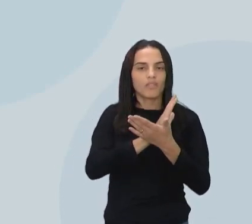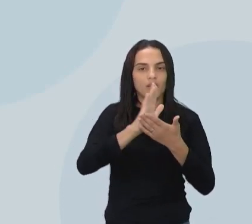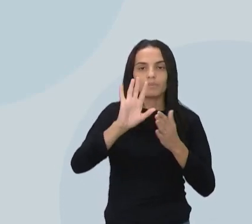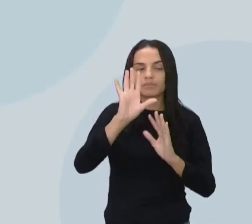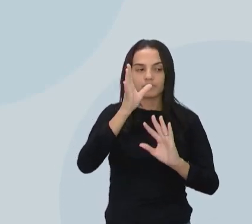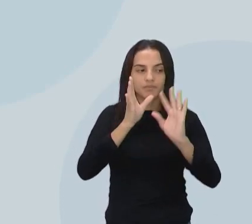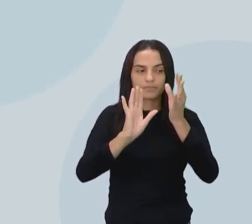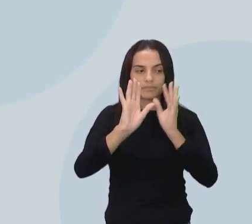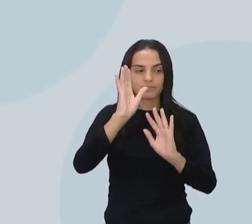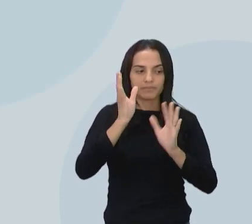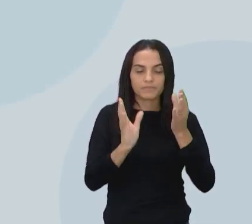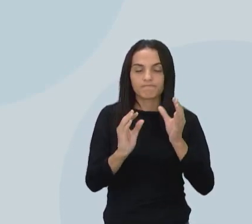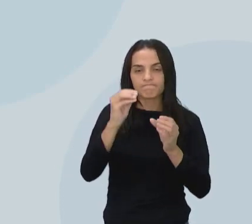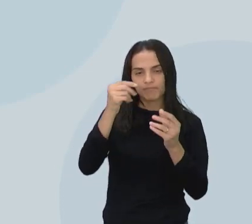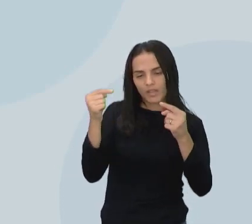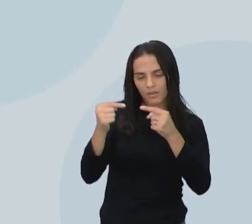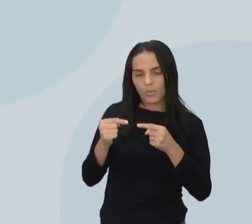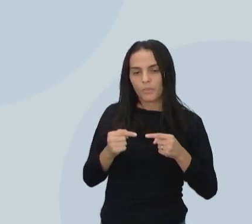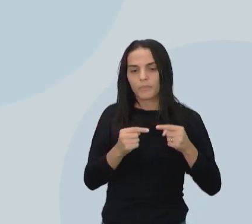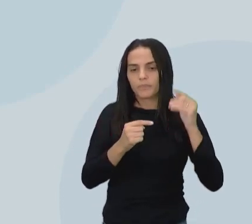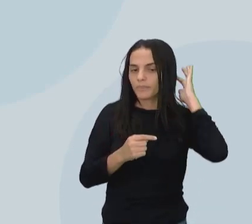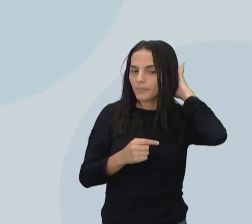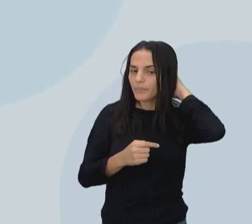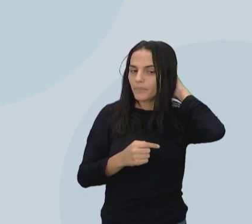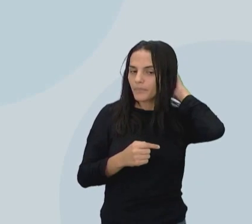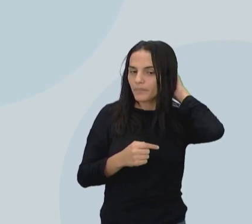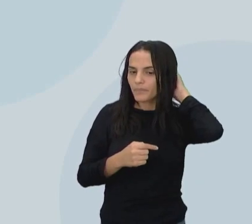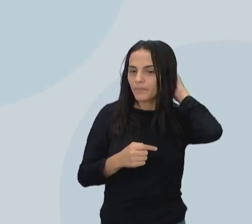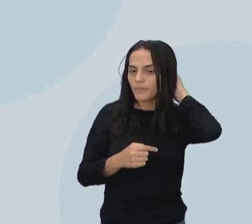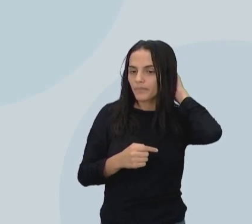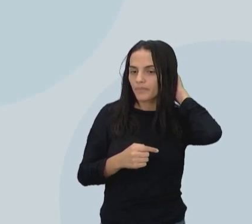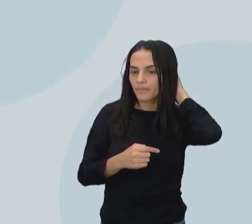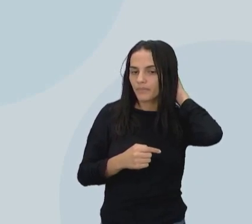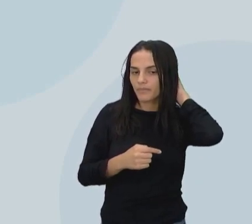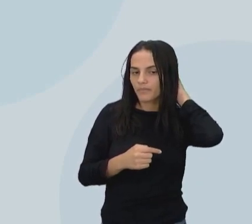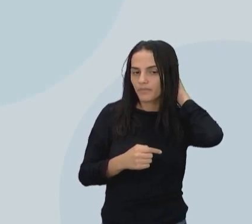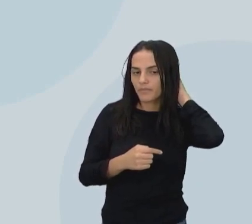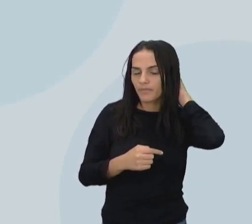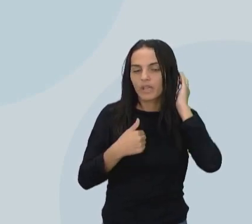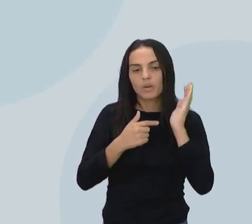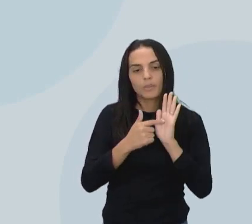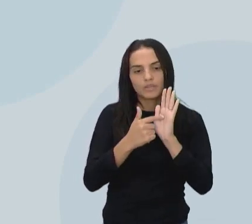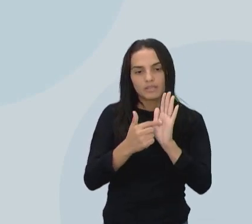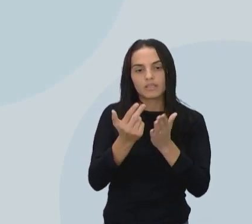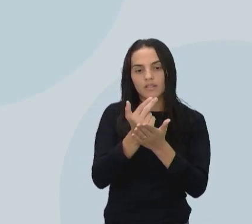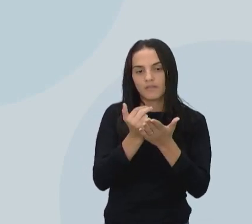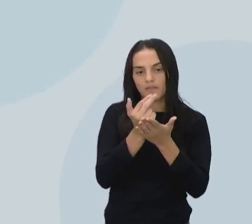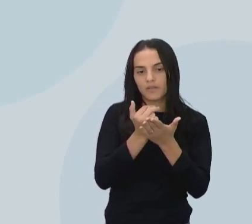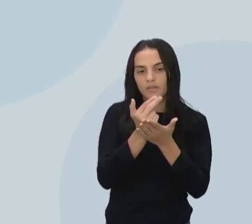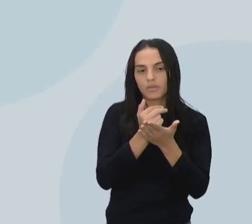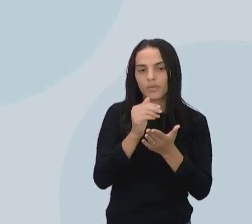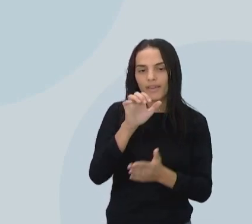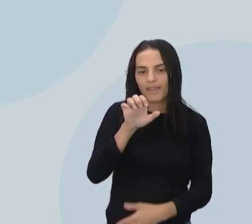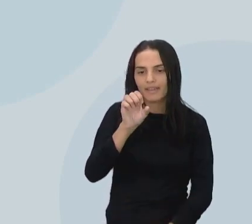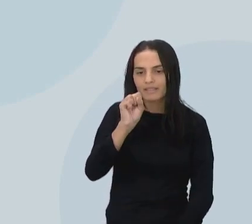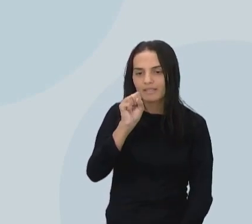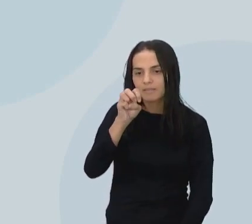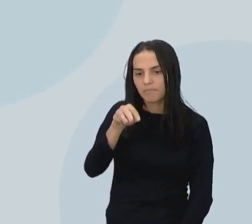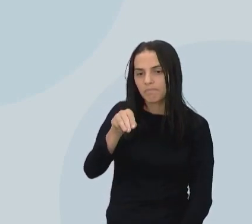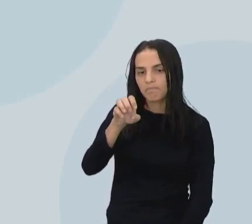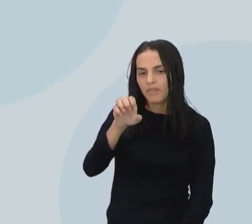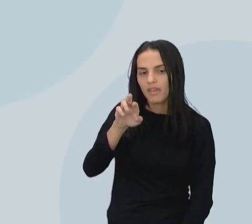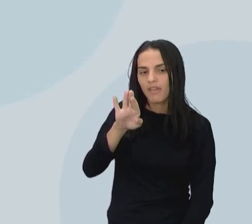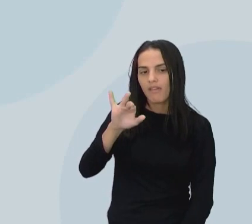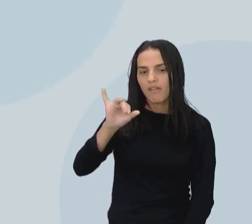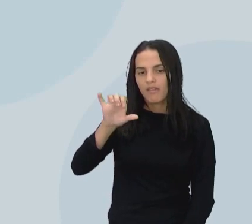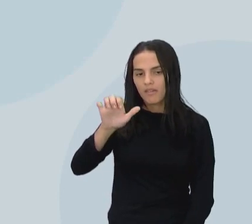situações nesse formato. Além disso, conforme eu mostrei na imagem lá, o esmeril, que é um produto